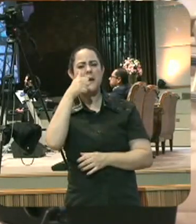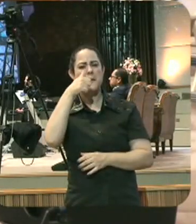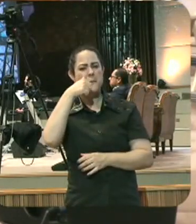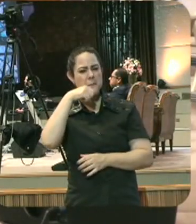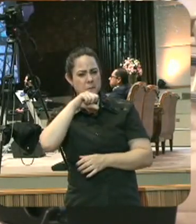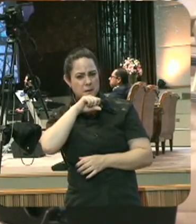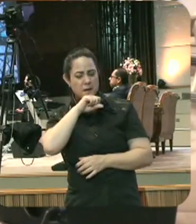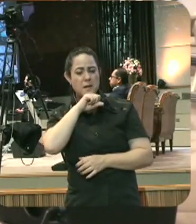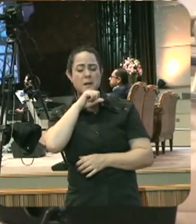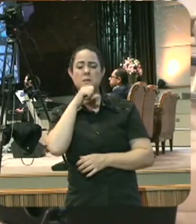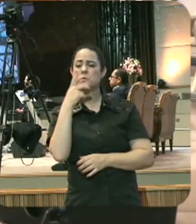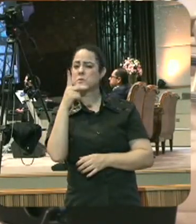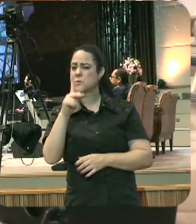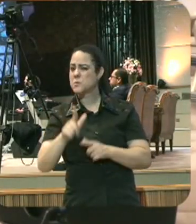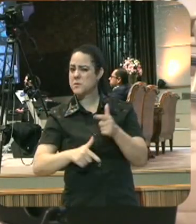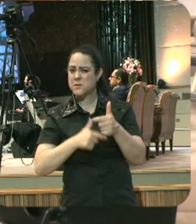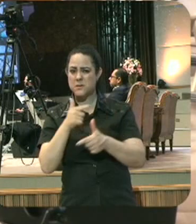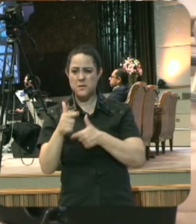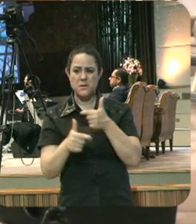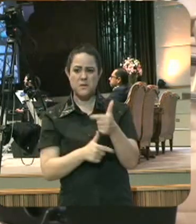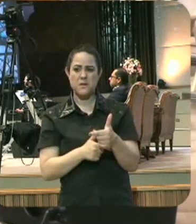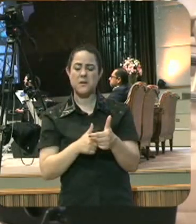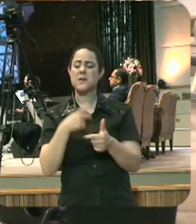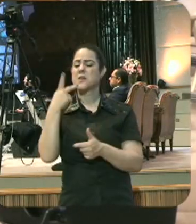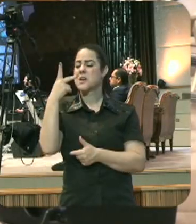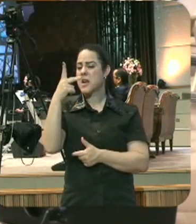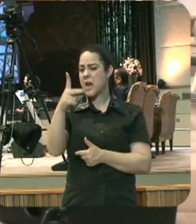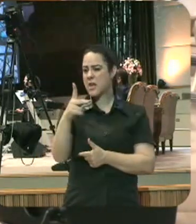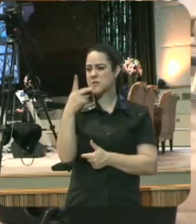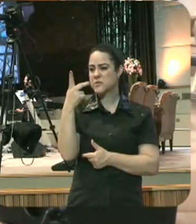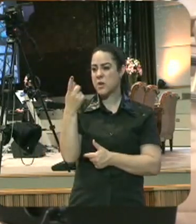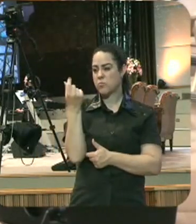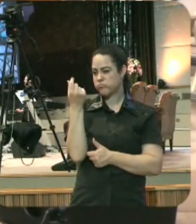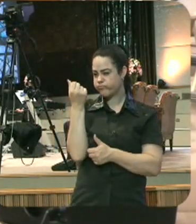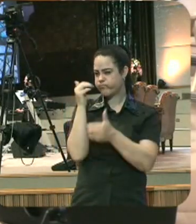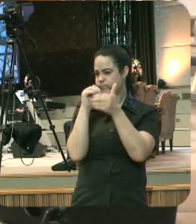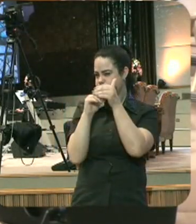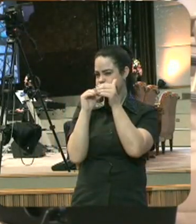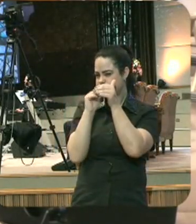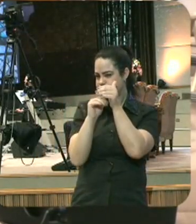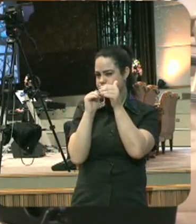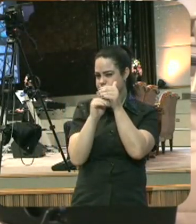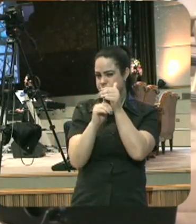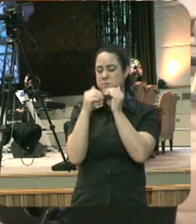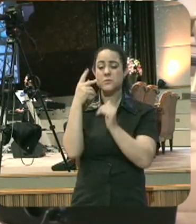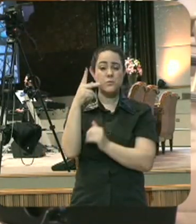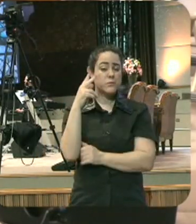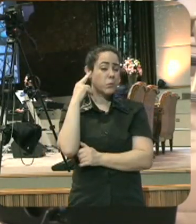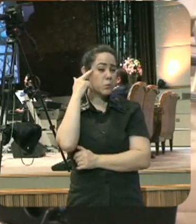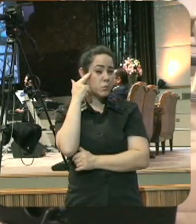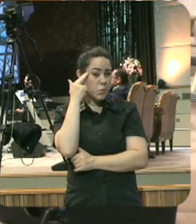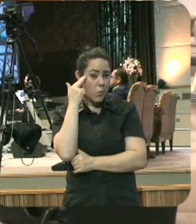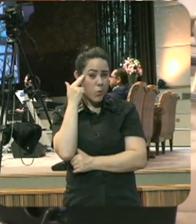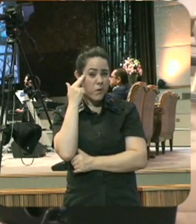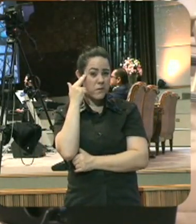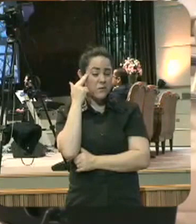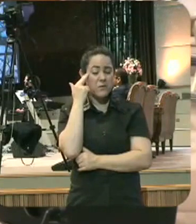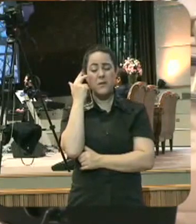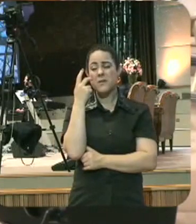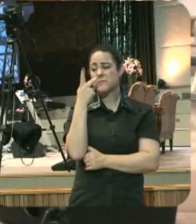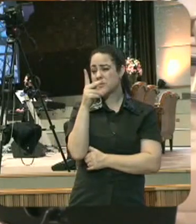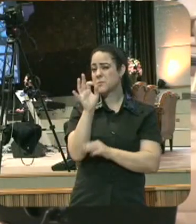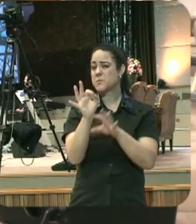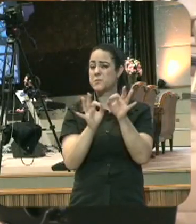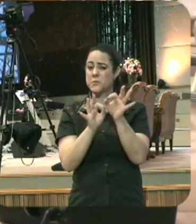mãe, do seu emprego, das suas reservas financeiras, dos seus sonhos, dos